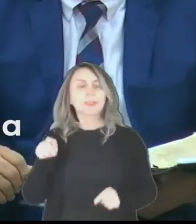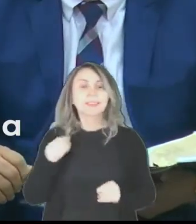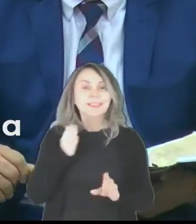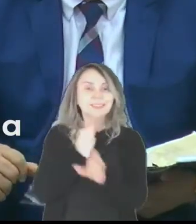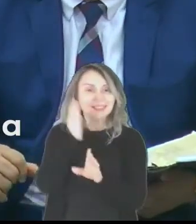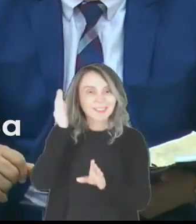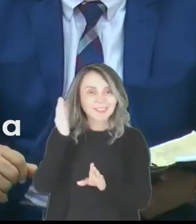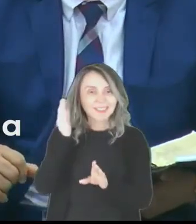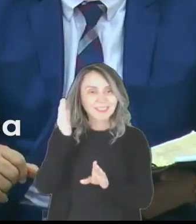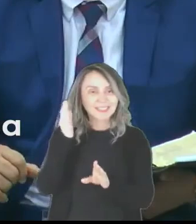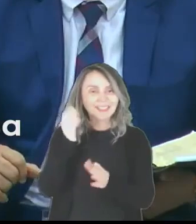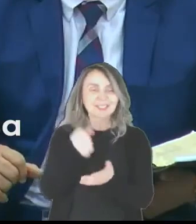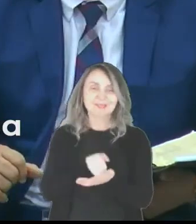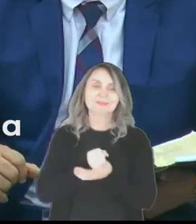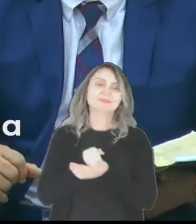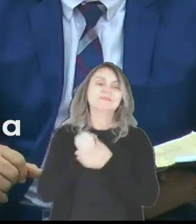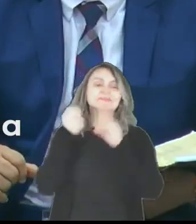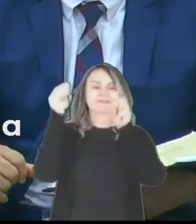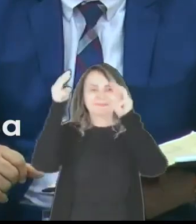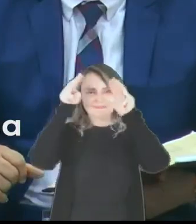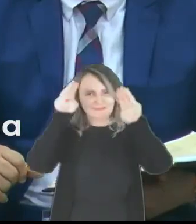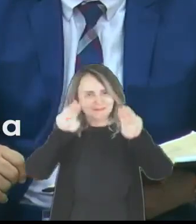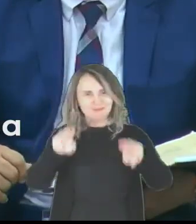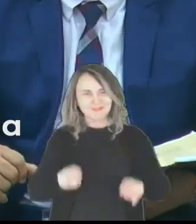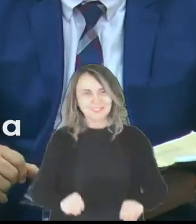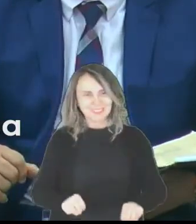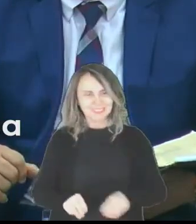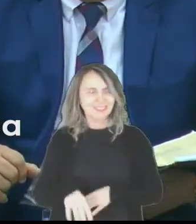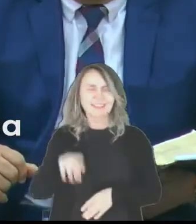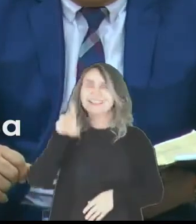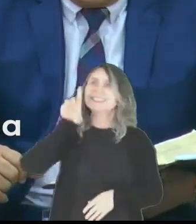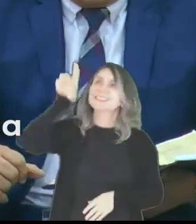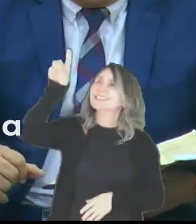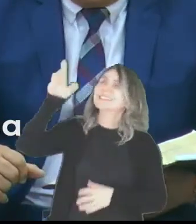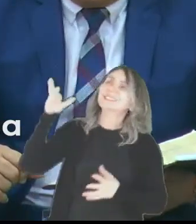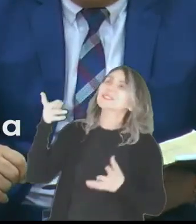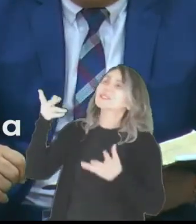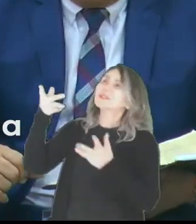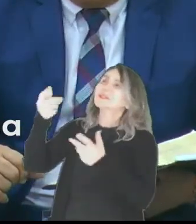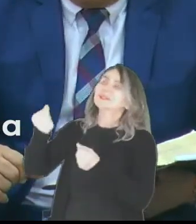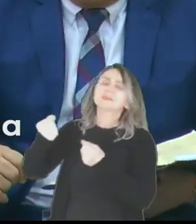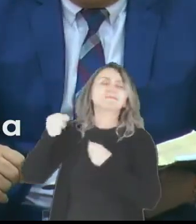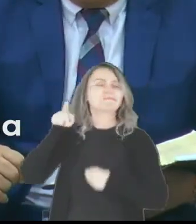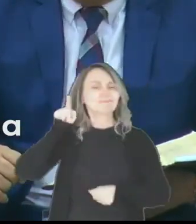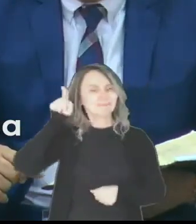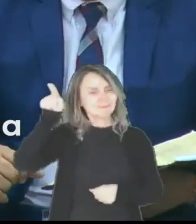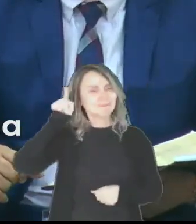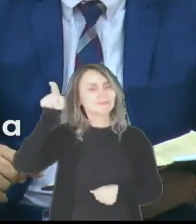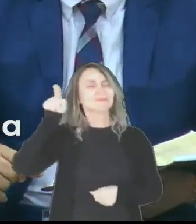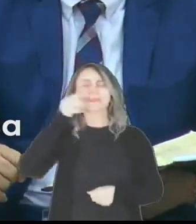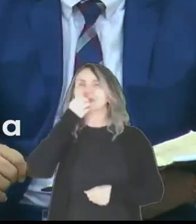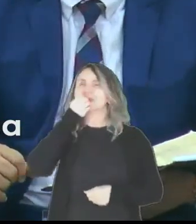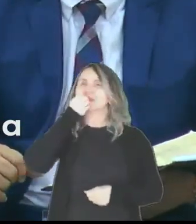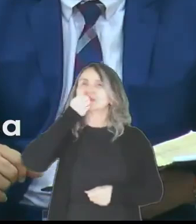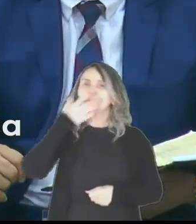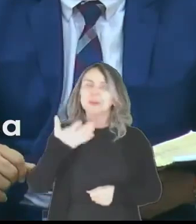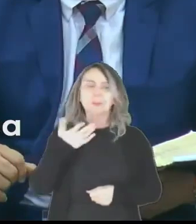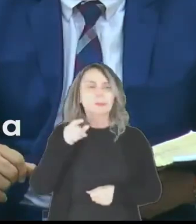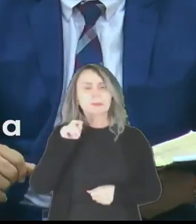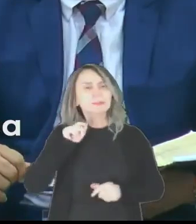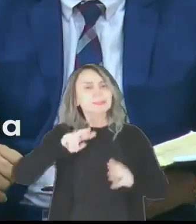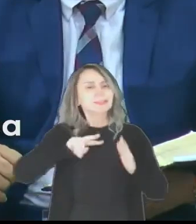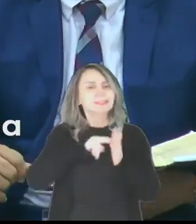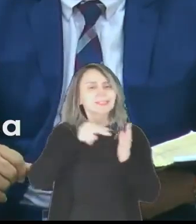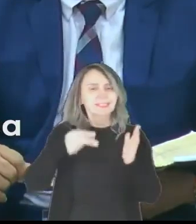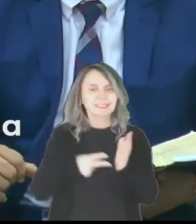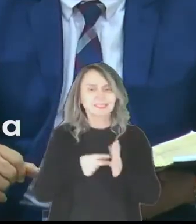por favor. O maná. Como Deus é maravilhoso, irmãos. Como Deus é bom. O que é que isso